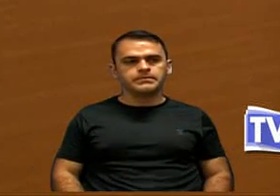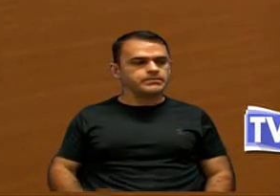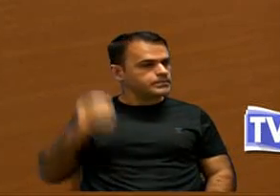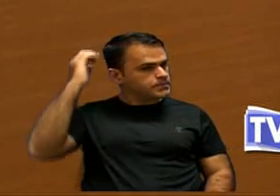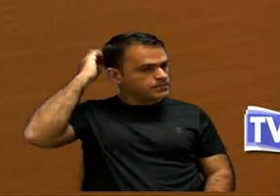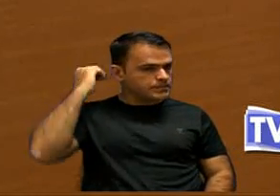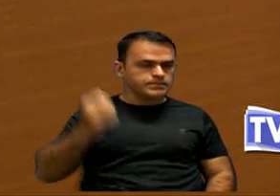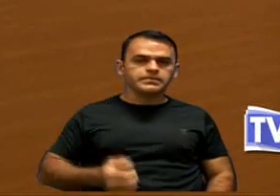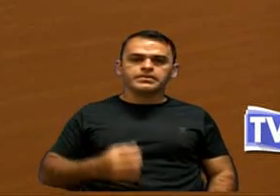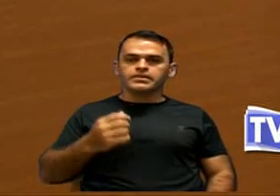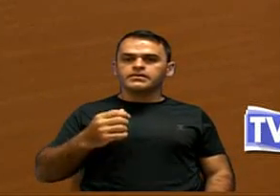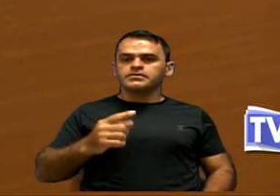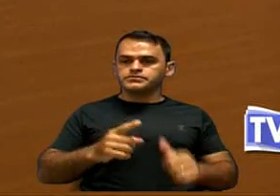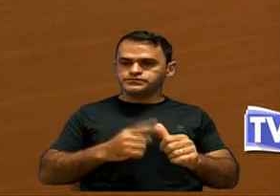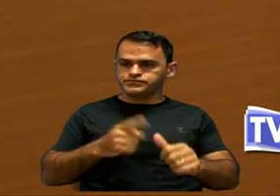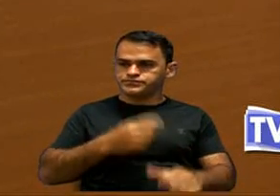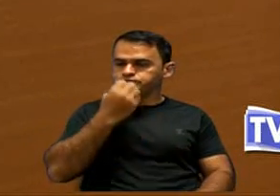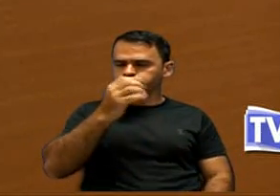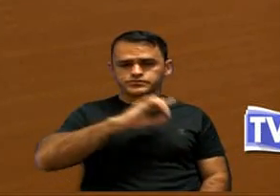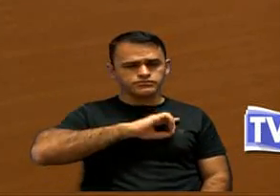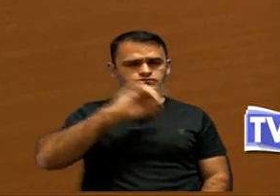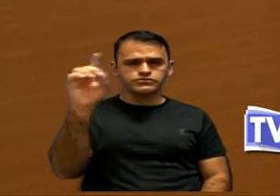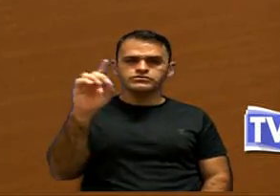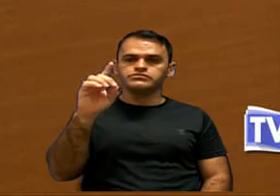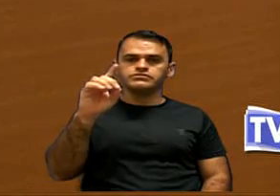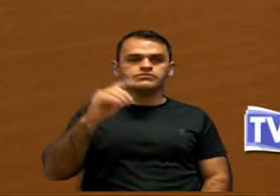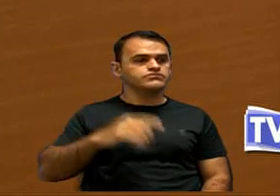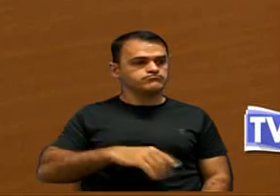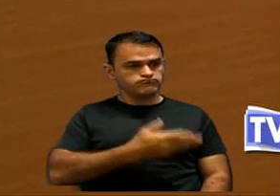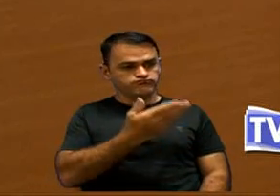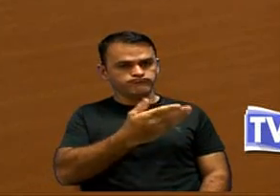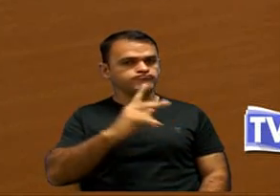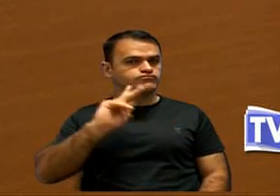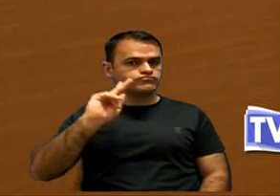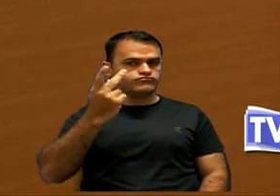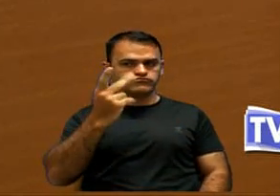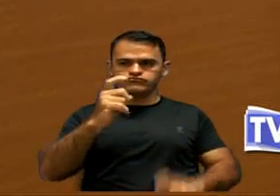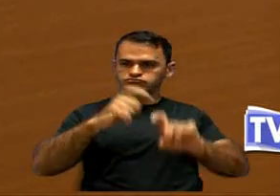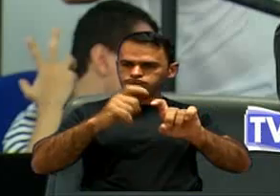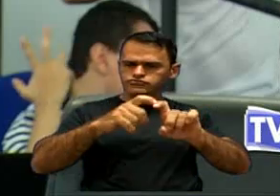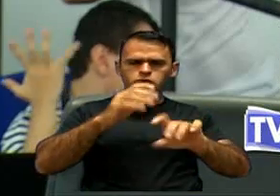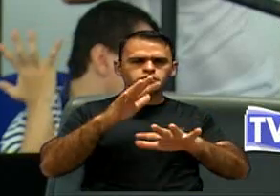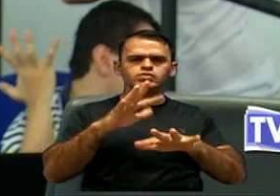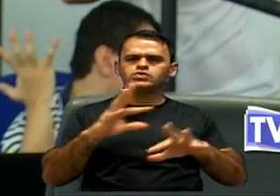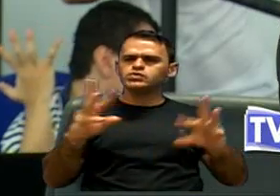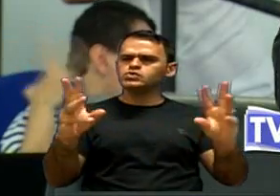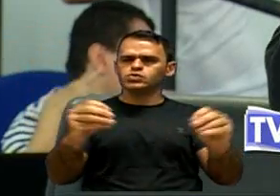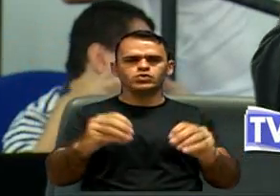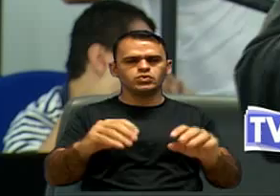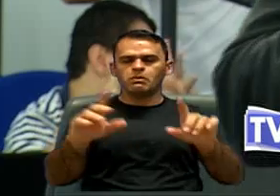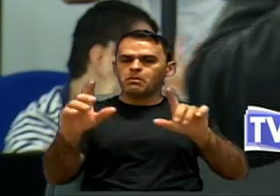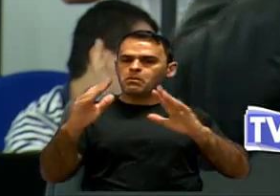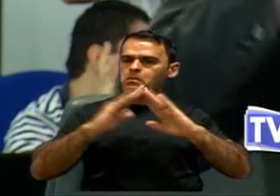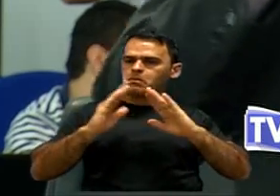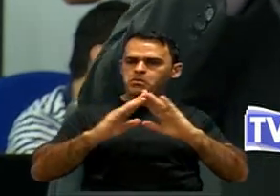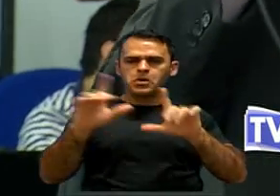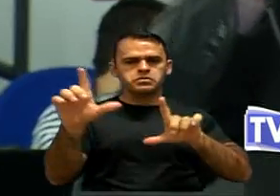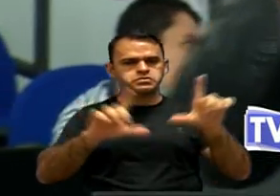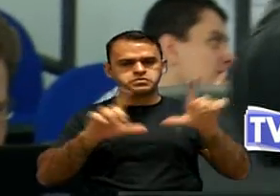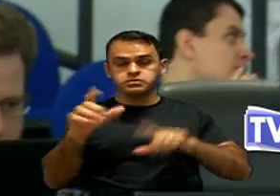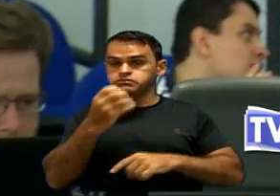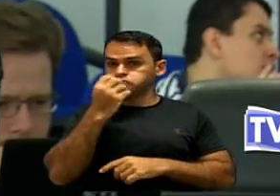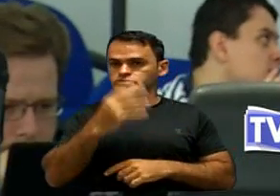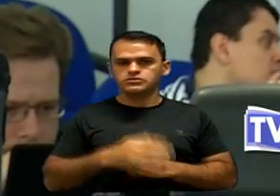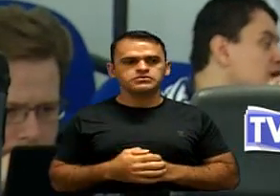Primeiro, bom dia, senhor presidente. Bom dia, doutor Hélio Brasileiro, a todos aqui, a todas que nos assistem em casa. Quero dar